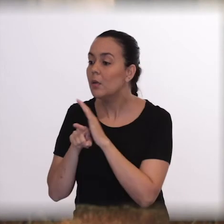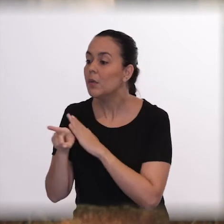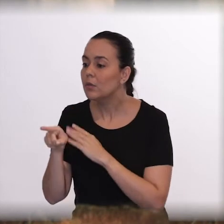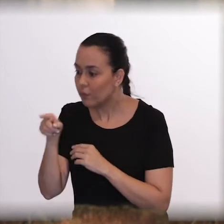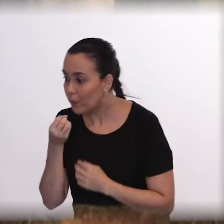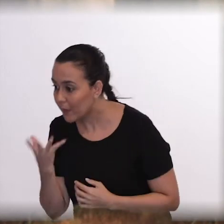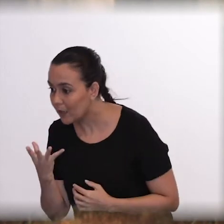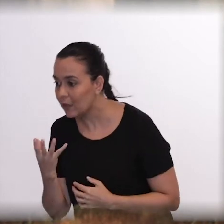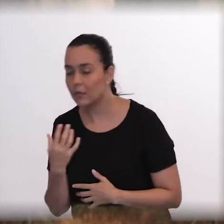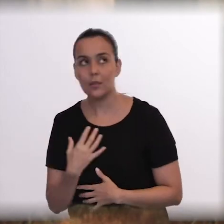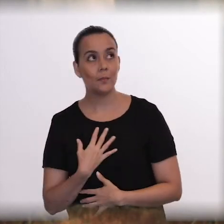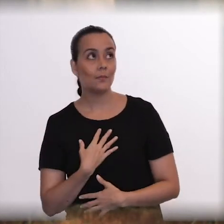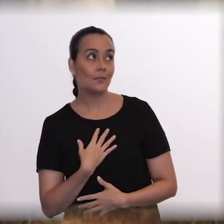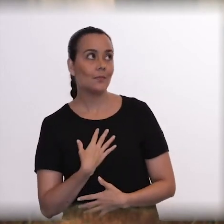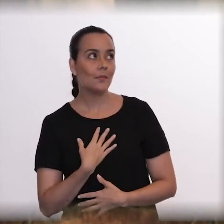Não,